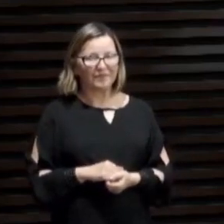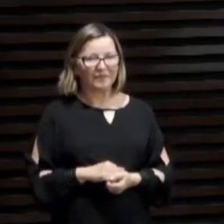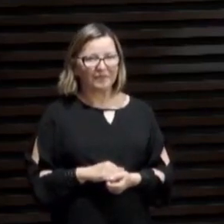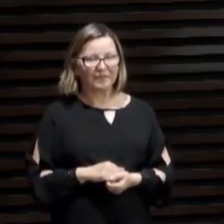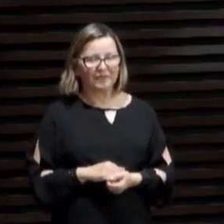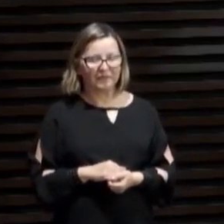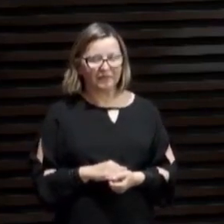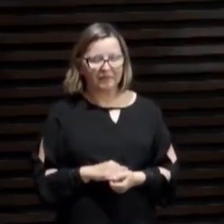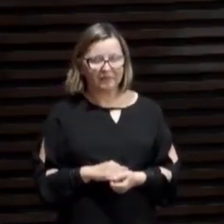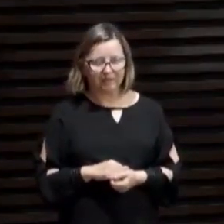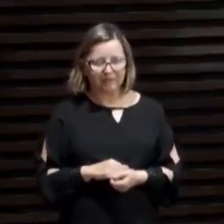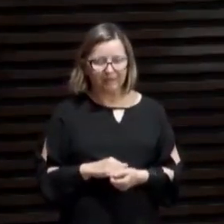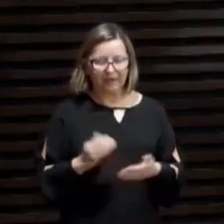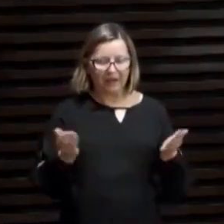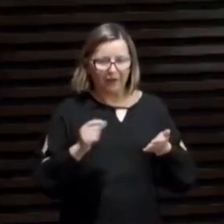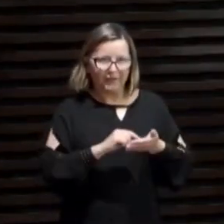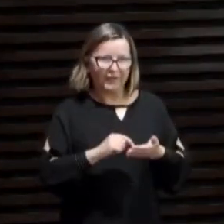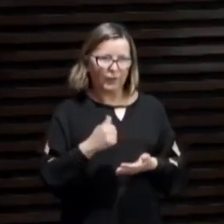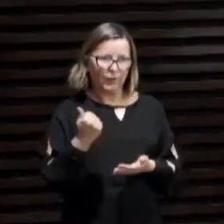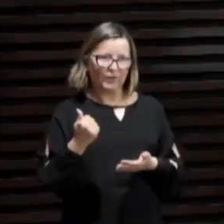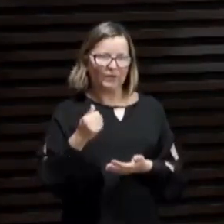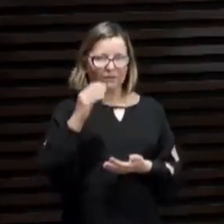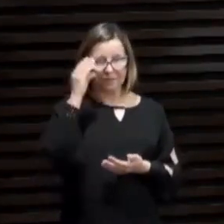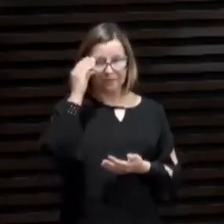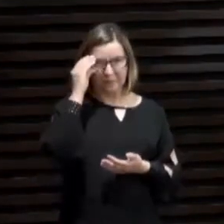dizer assim, vamos ler o versículo 11.